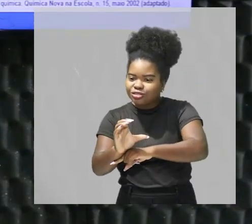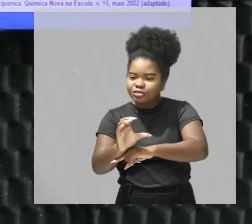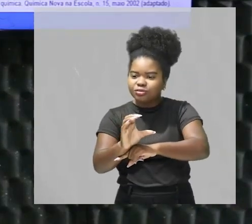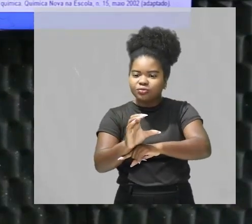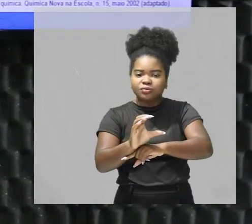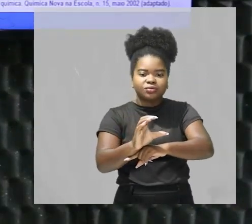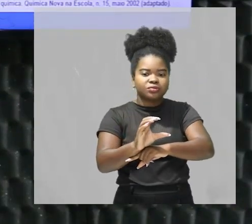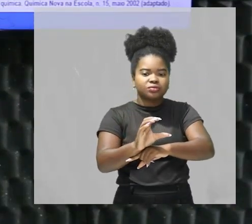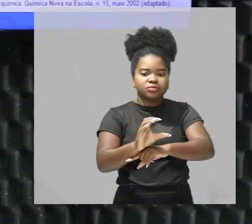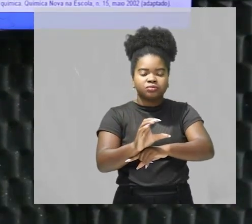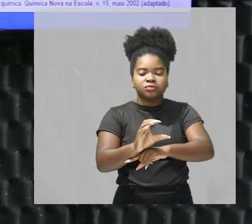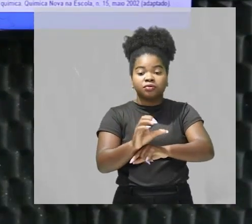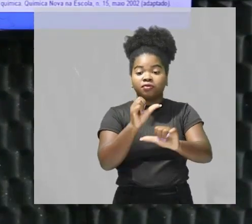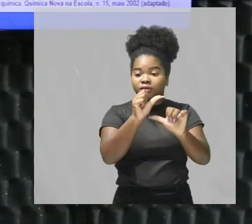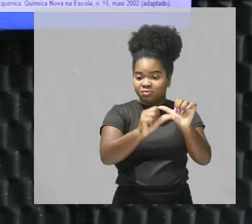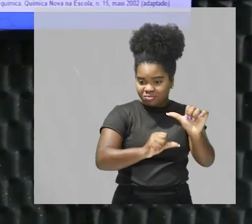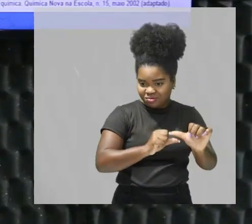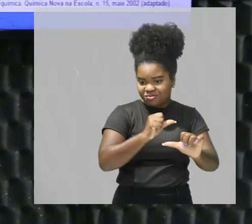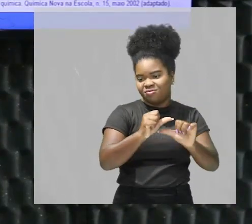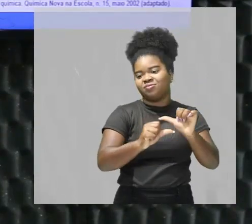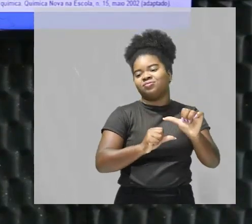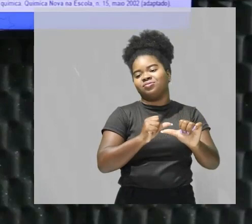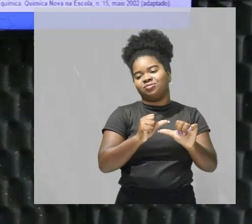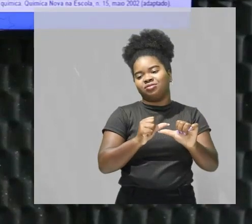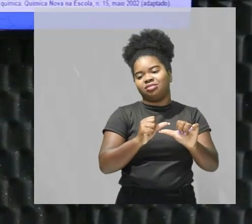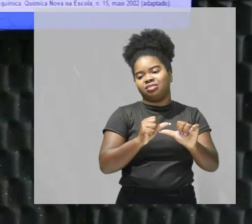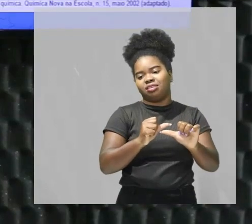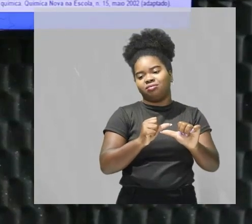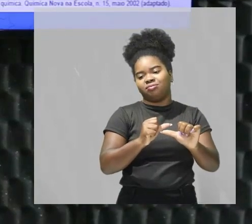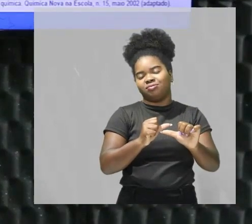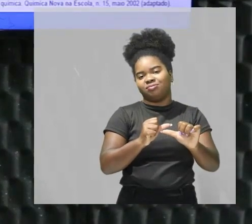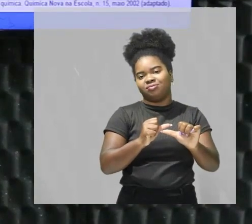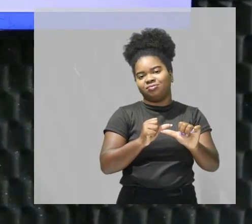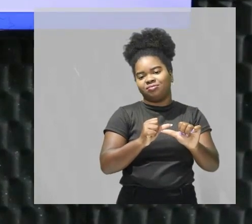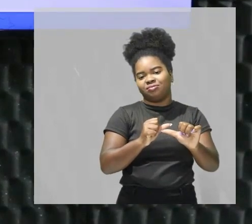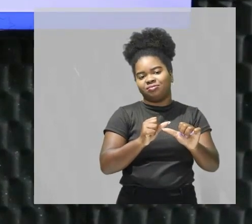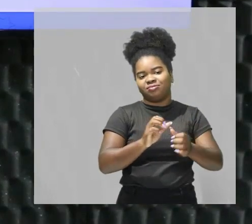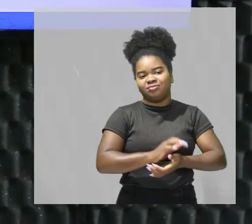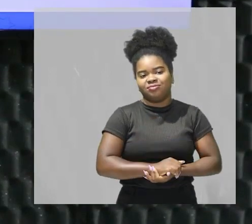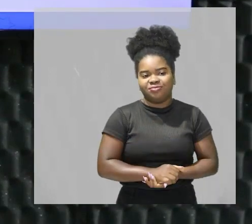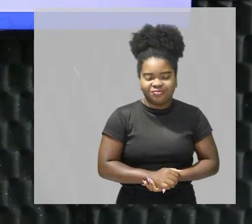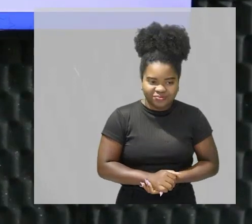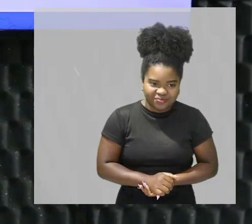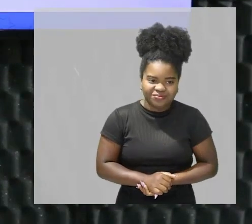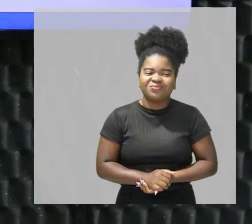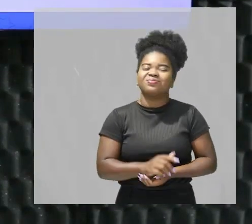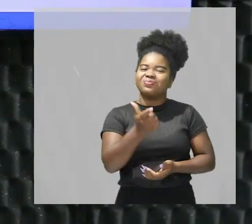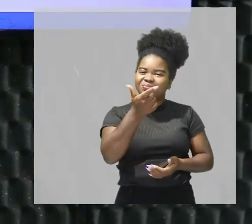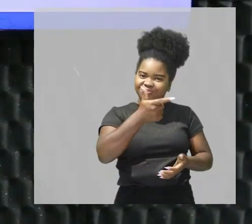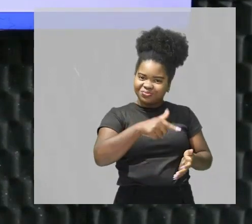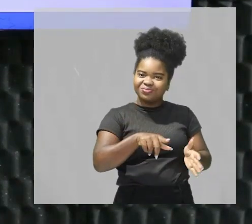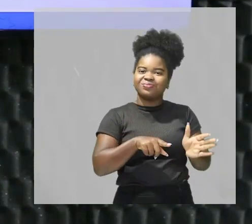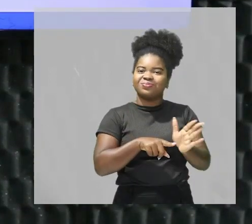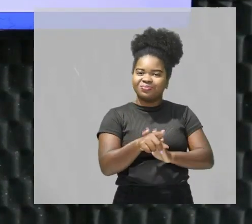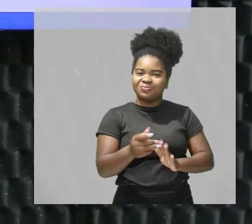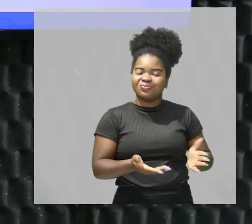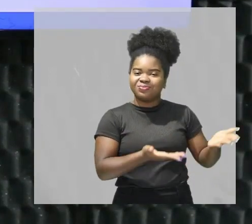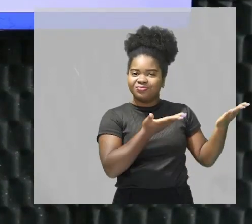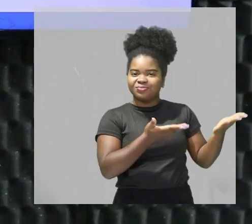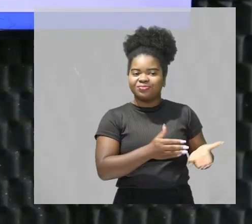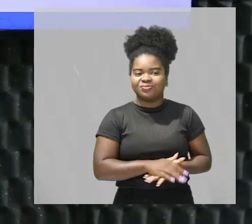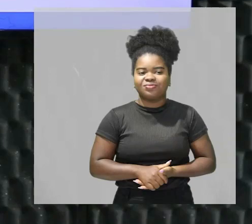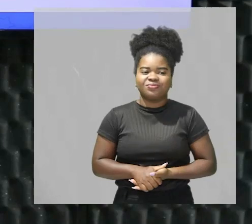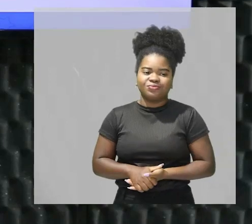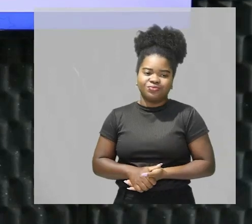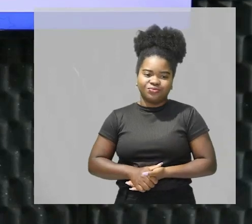aumentando o tamanho da estrutura, o tamanho do composto. Na fração 4,